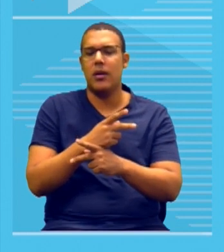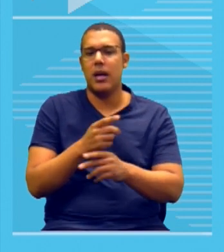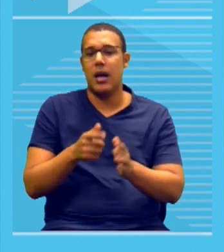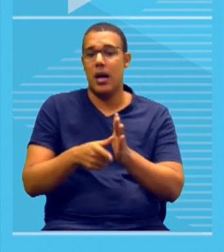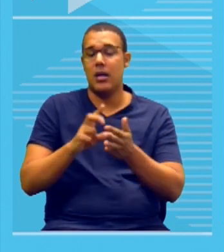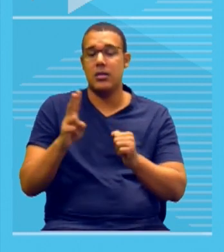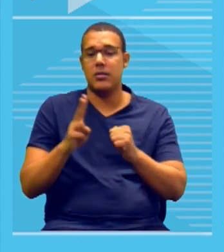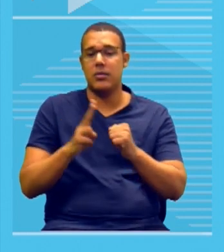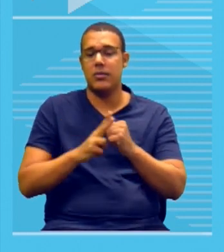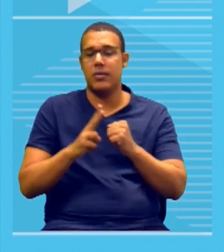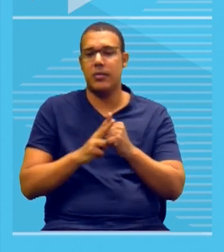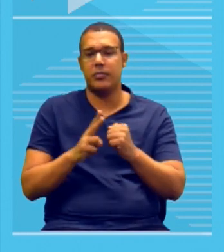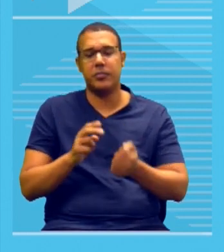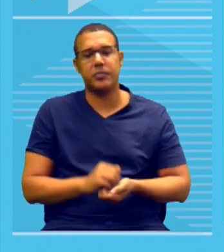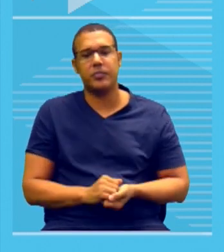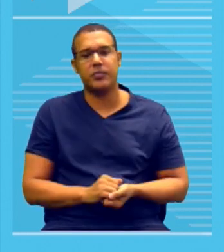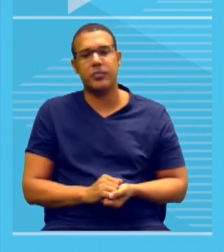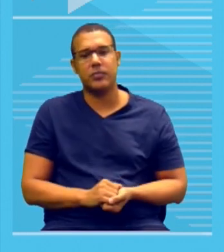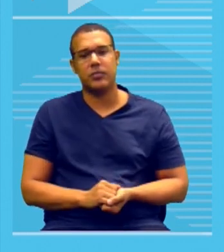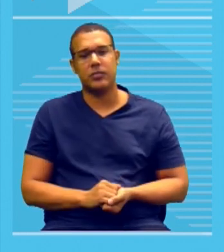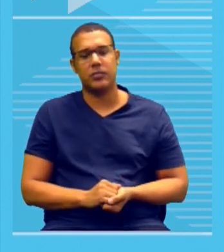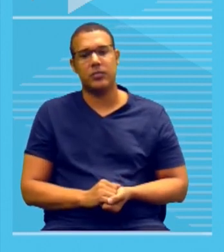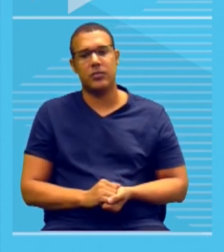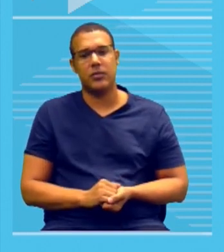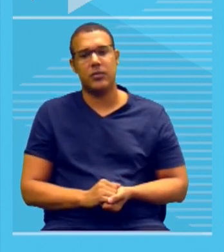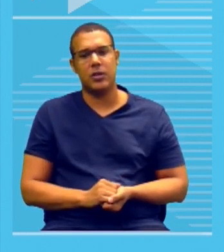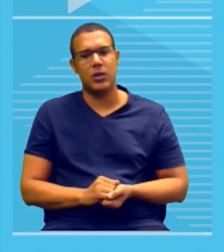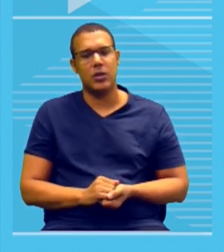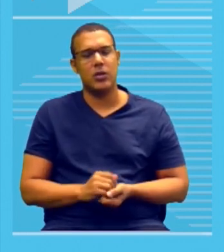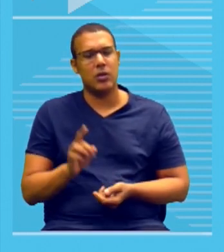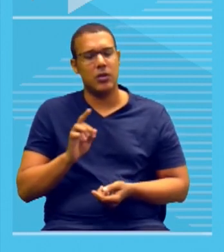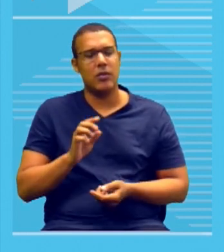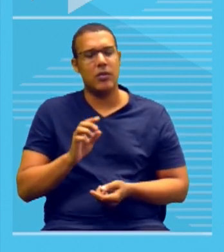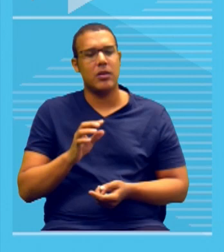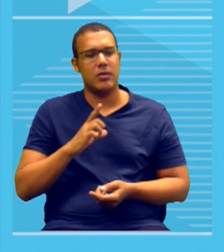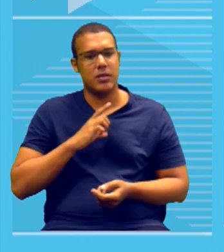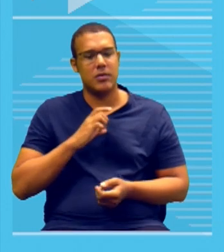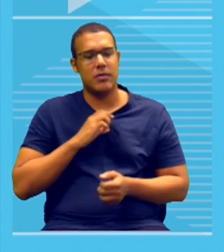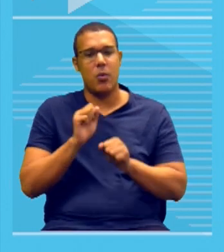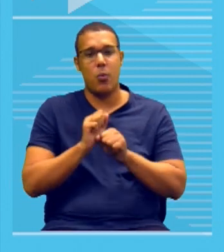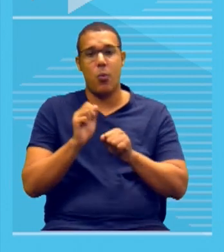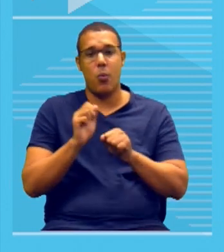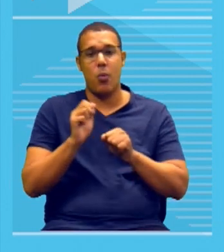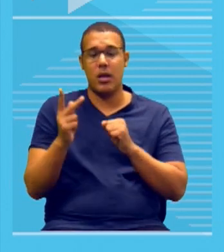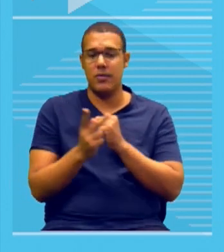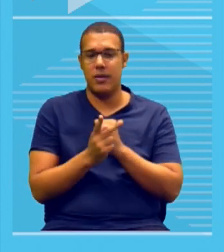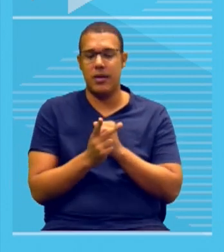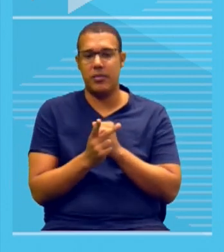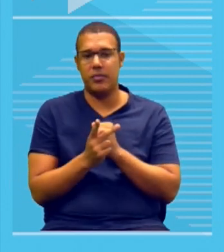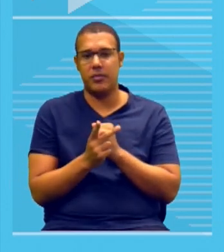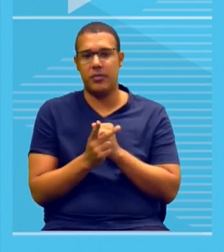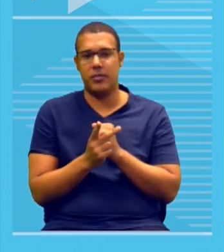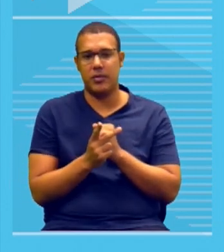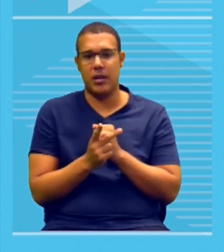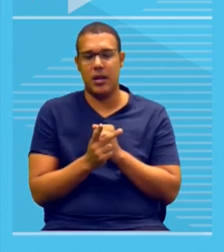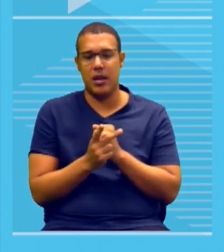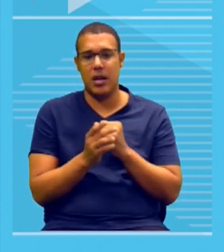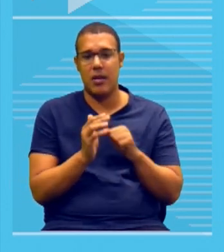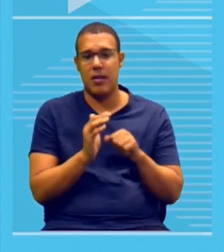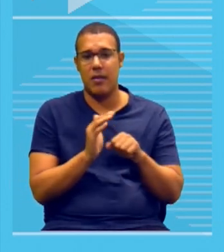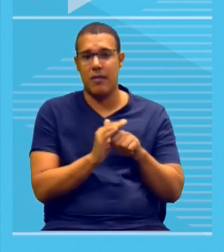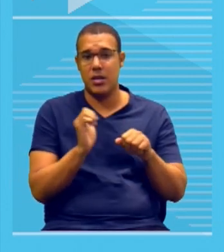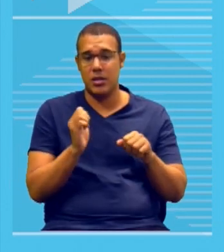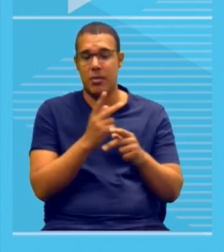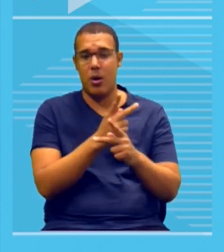tá todas as vezes que você tiver um advérbio né ele vai puxar